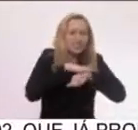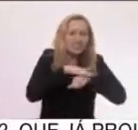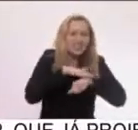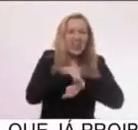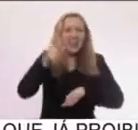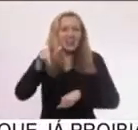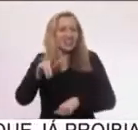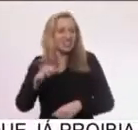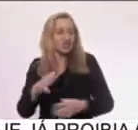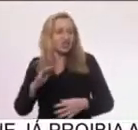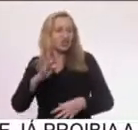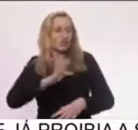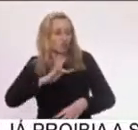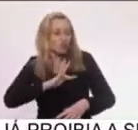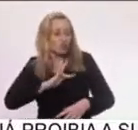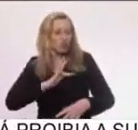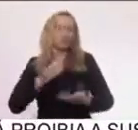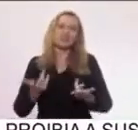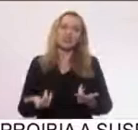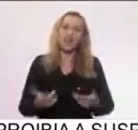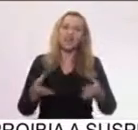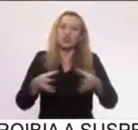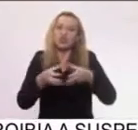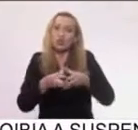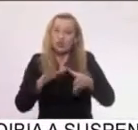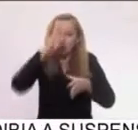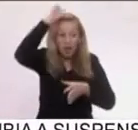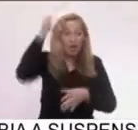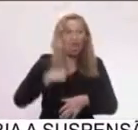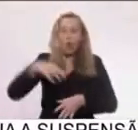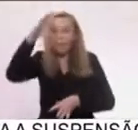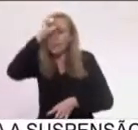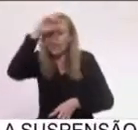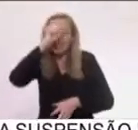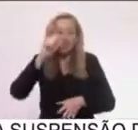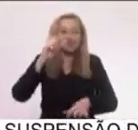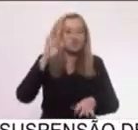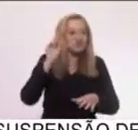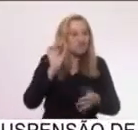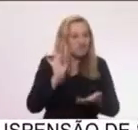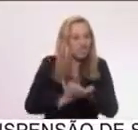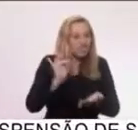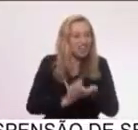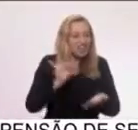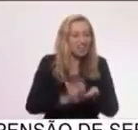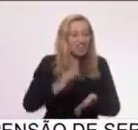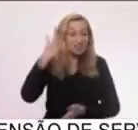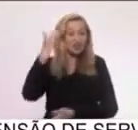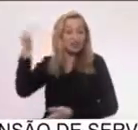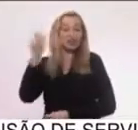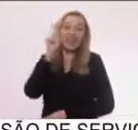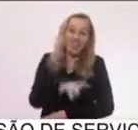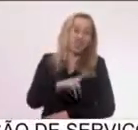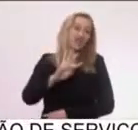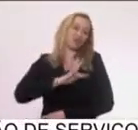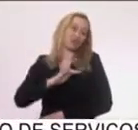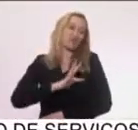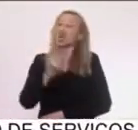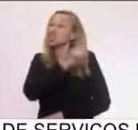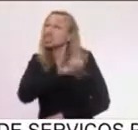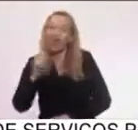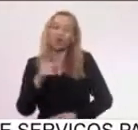as forças policiais, com o Corpo de Bombeiros. Então aprendi que o verdadeiro herói é o agente de segurança e não